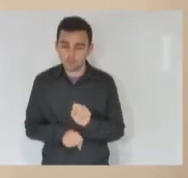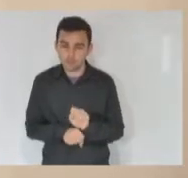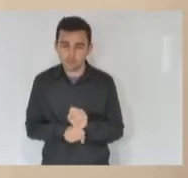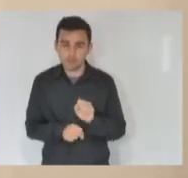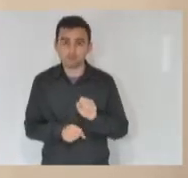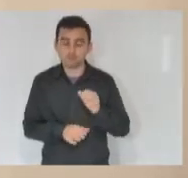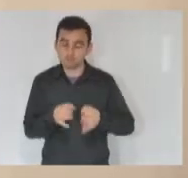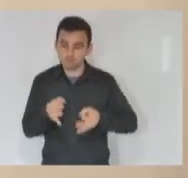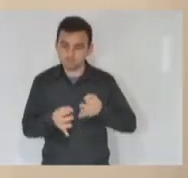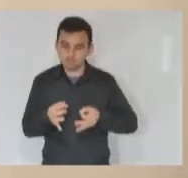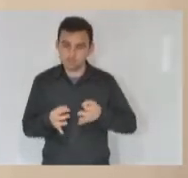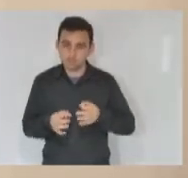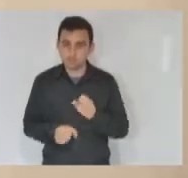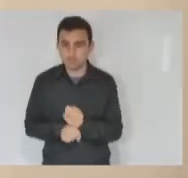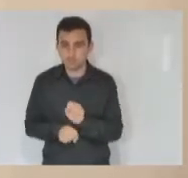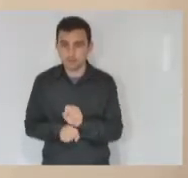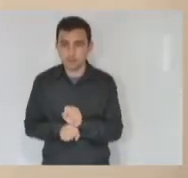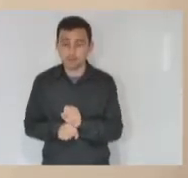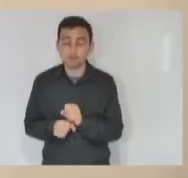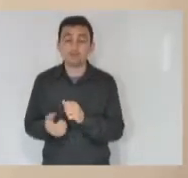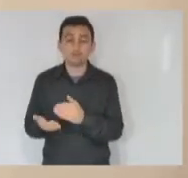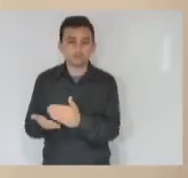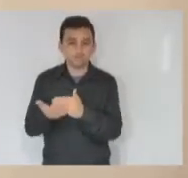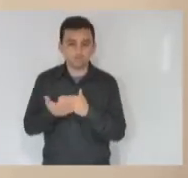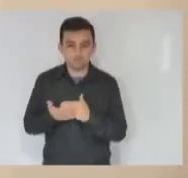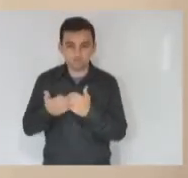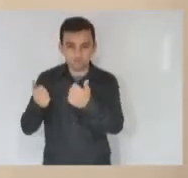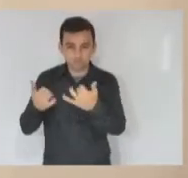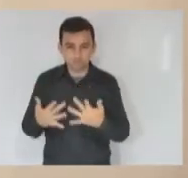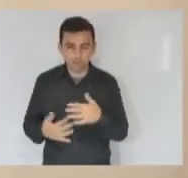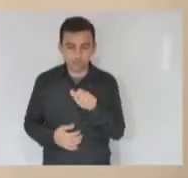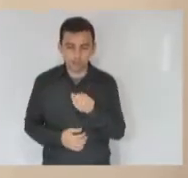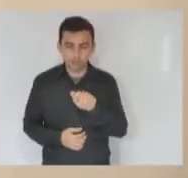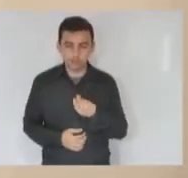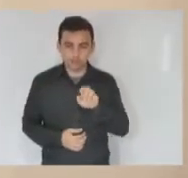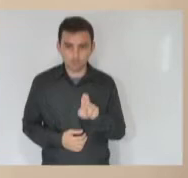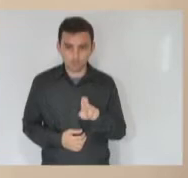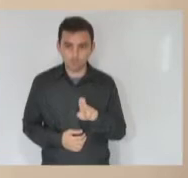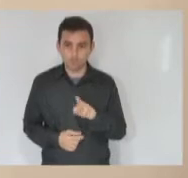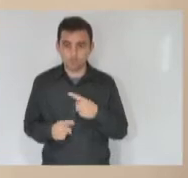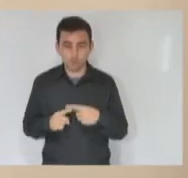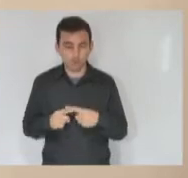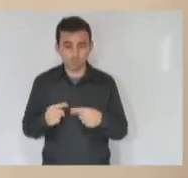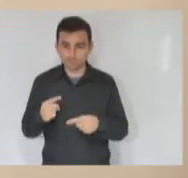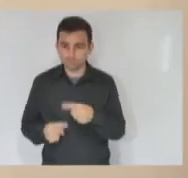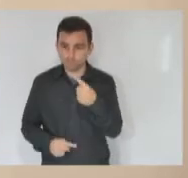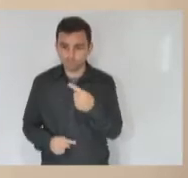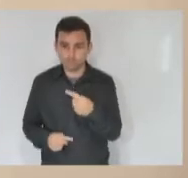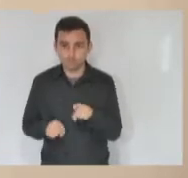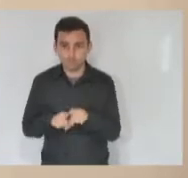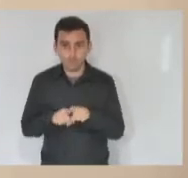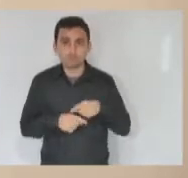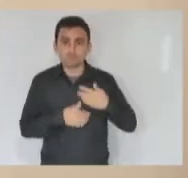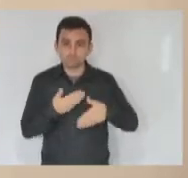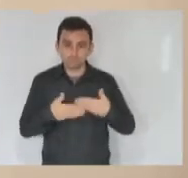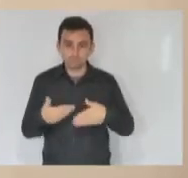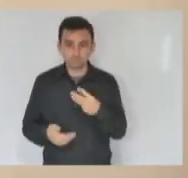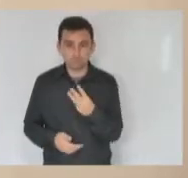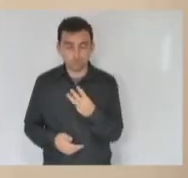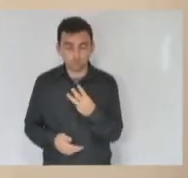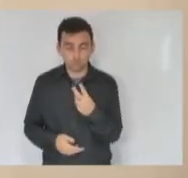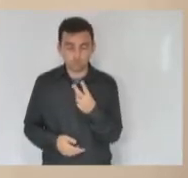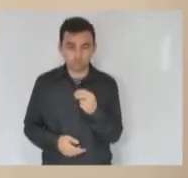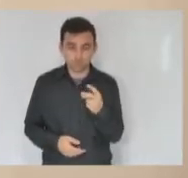parecer da AGU pela improcedência. E, apesar disso, conforme relatos, ao longo de 2019 os hospitais